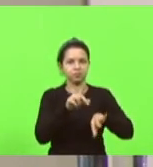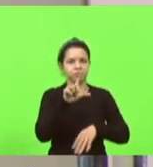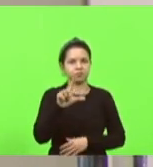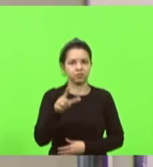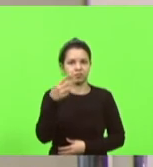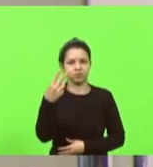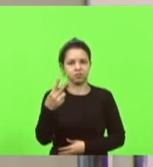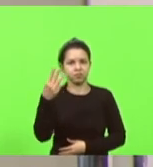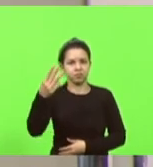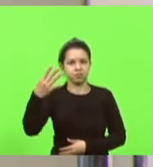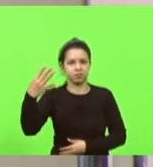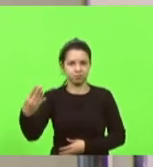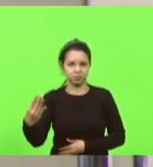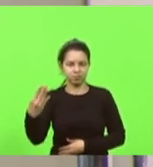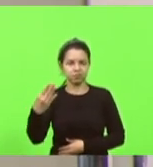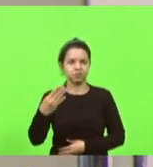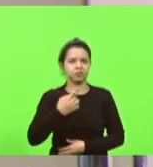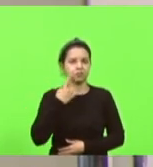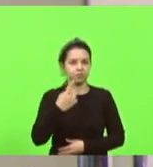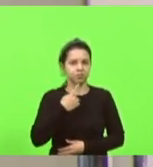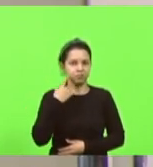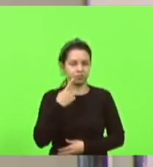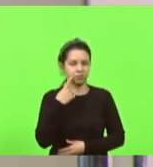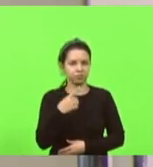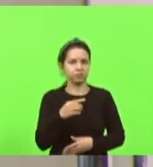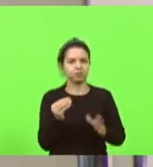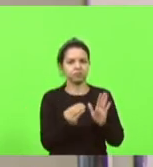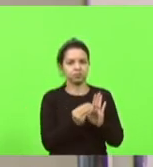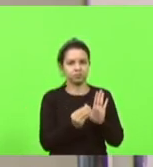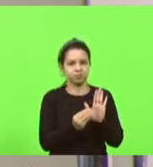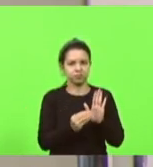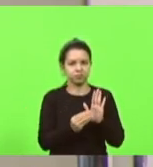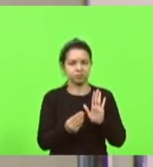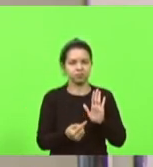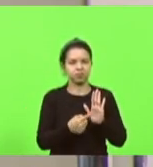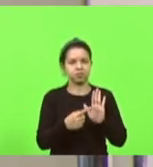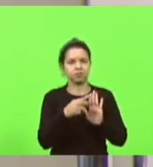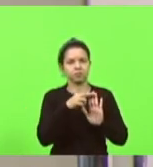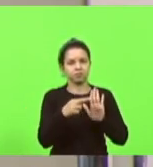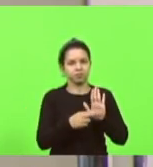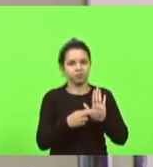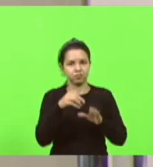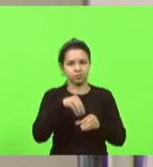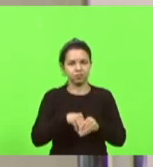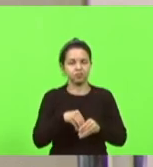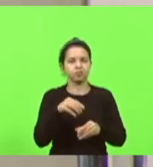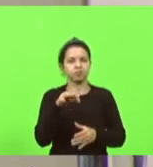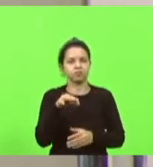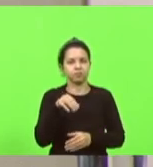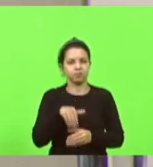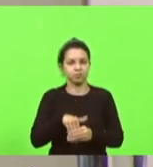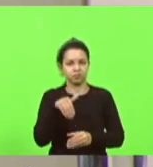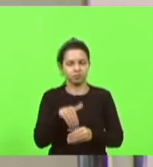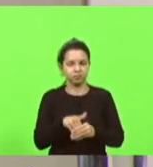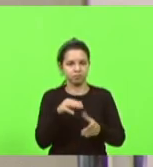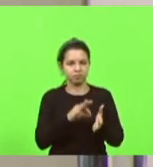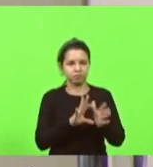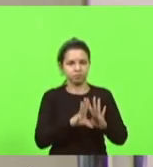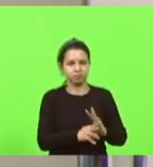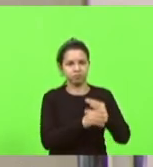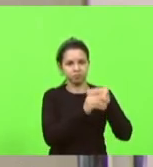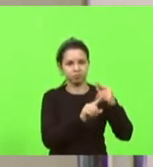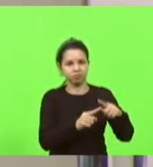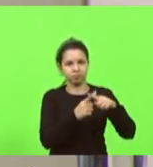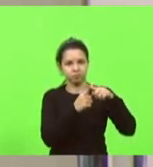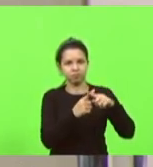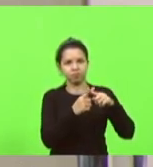deputados subscritos com amparo no artigo 234 do Regimento Interno desta Casa Legislativa requerem a votação em destaque da emenda aditiva de folhas